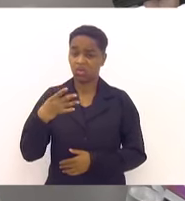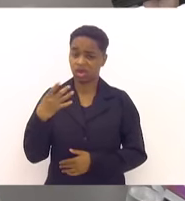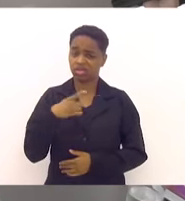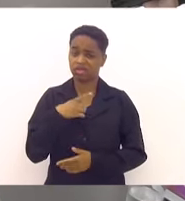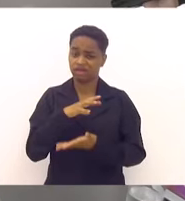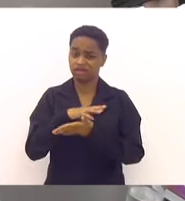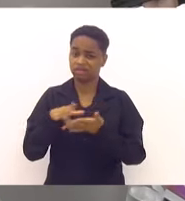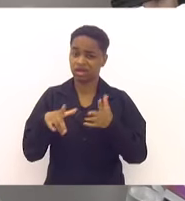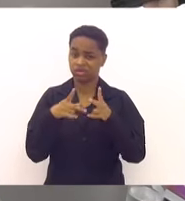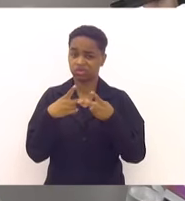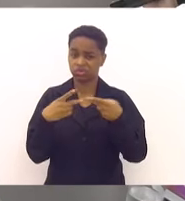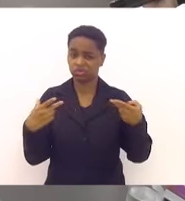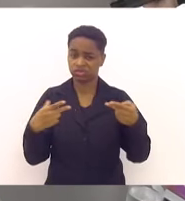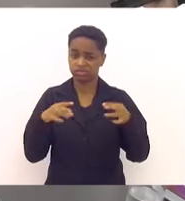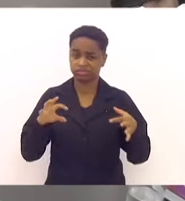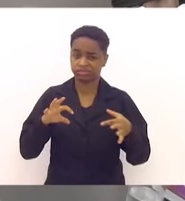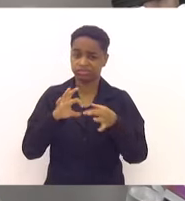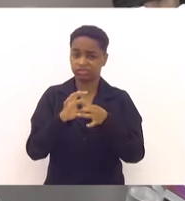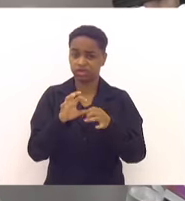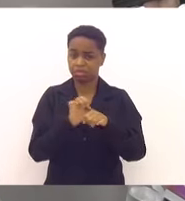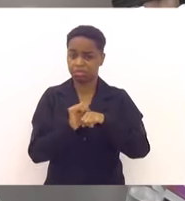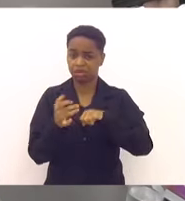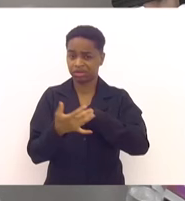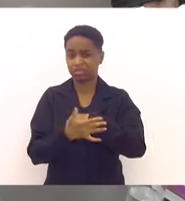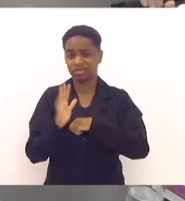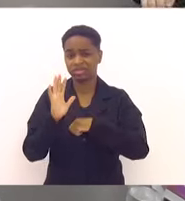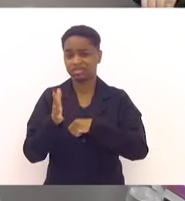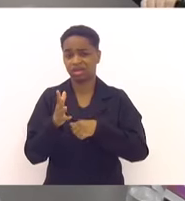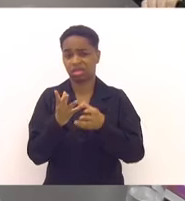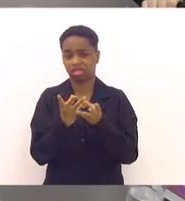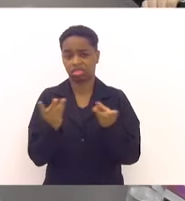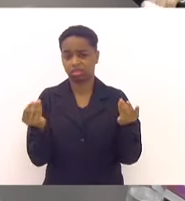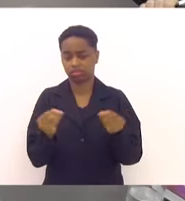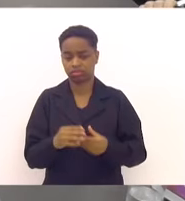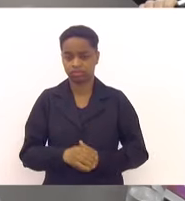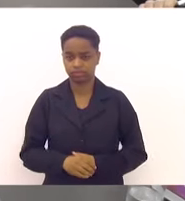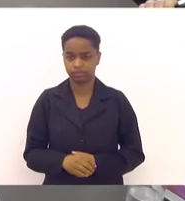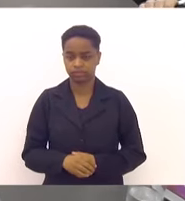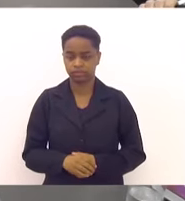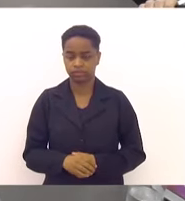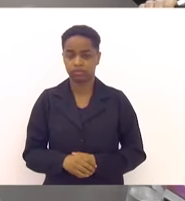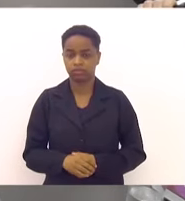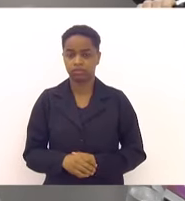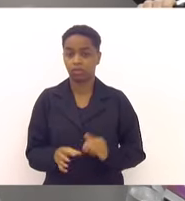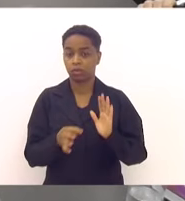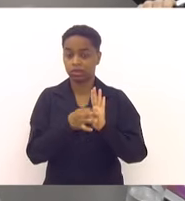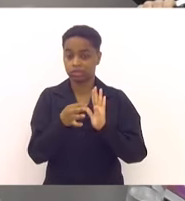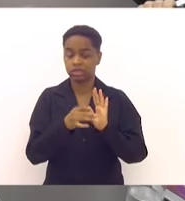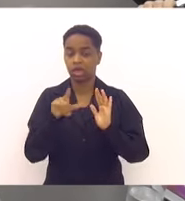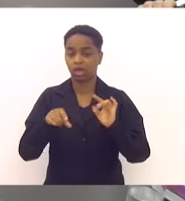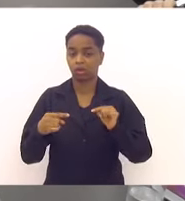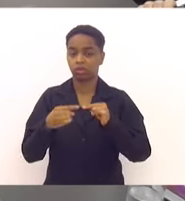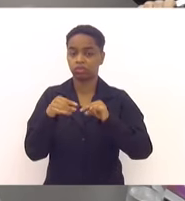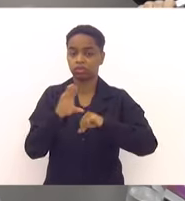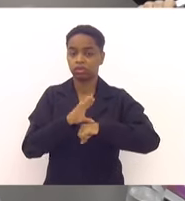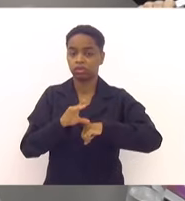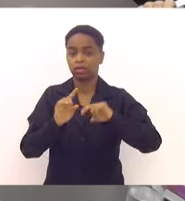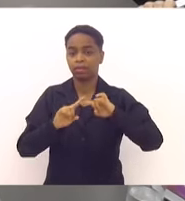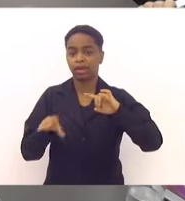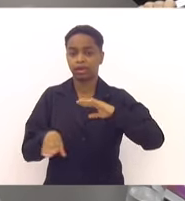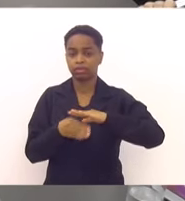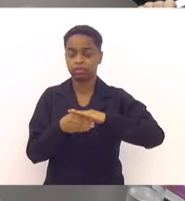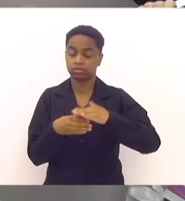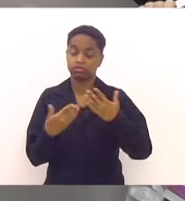questões ligadas à pandemia, que já estão completamente superados. O parecer é constitucionalidade com emendas. Então, isso. Da constitucionalidade com emendas,